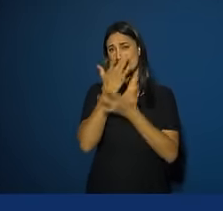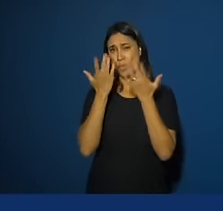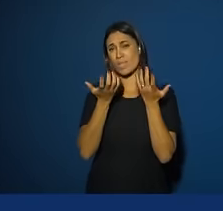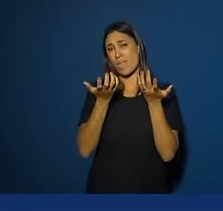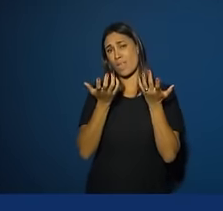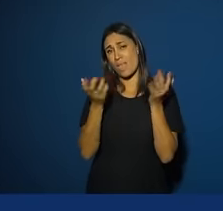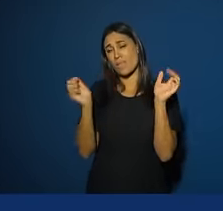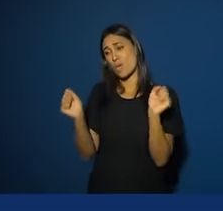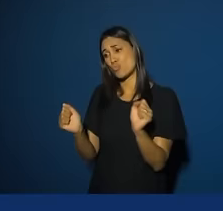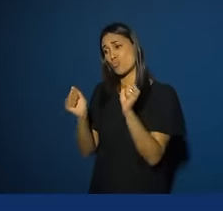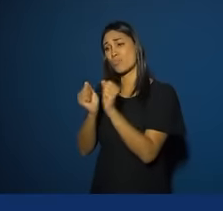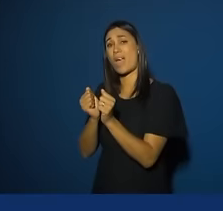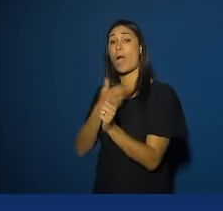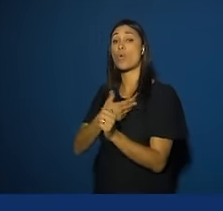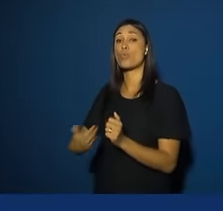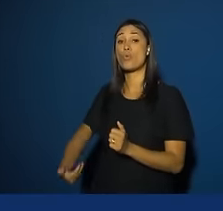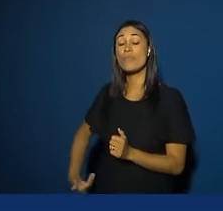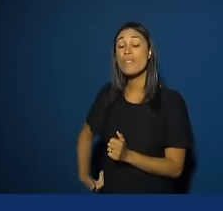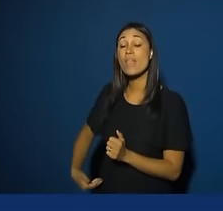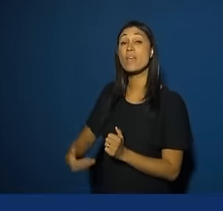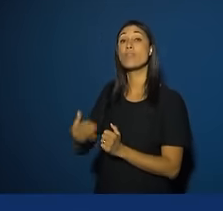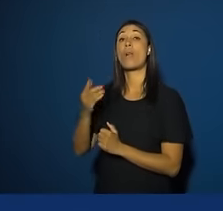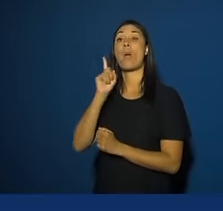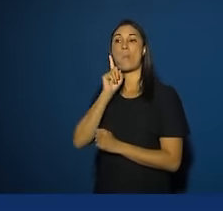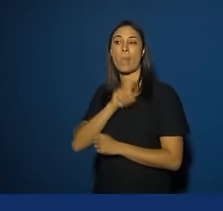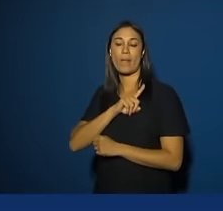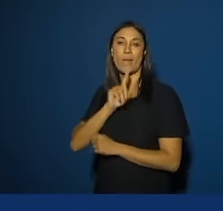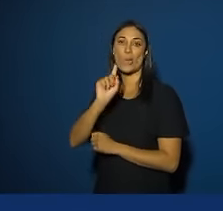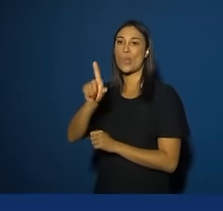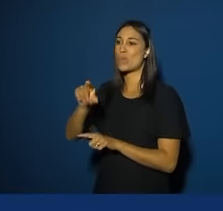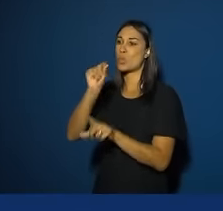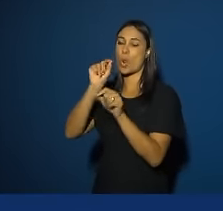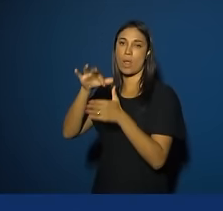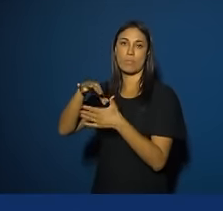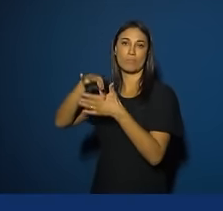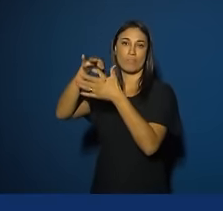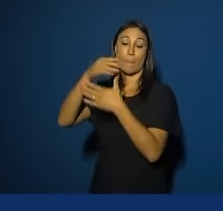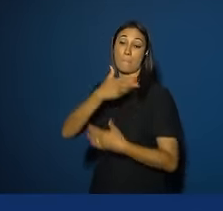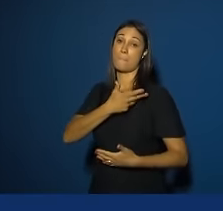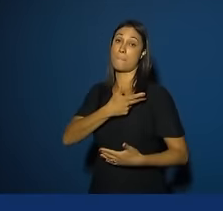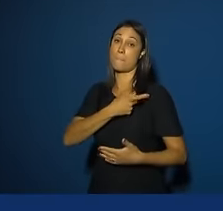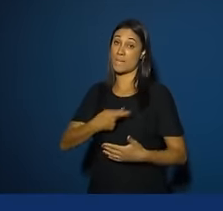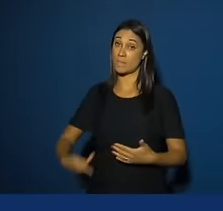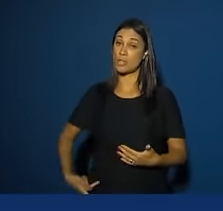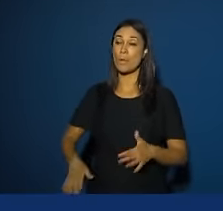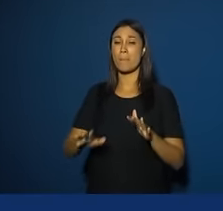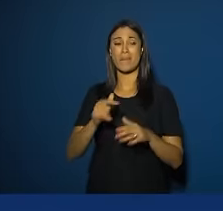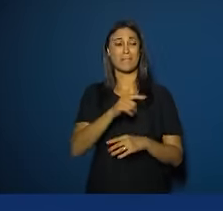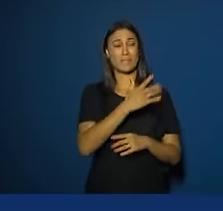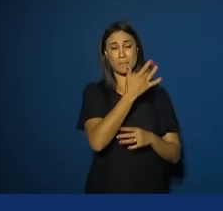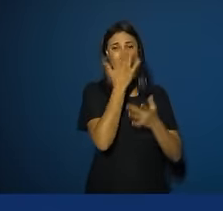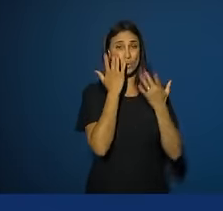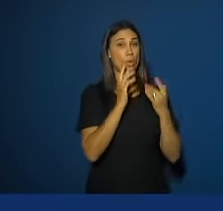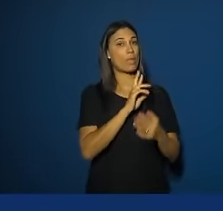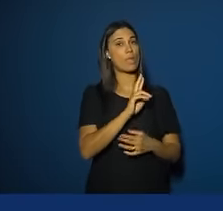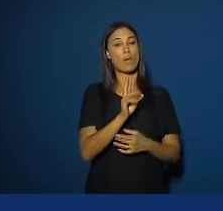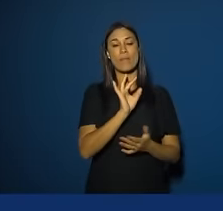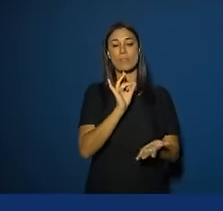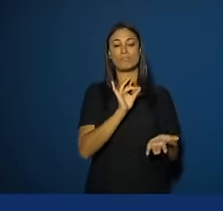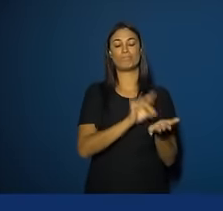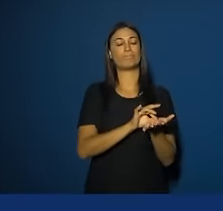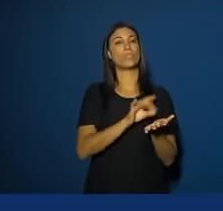governo americano se juntar o novo presidente americano eleito mas eu acho que essas pessoas não vão ter a mesma